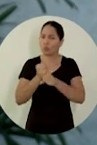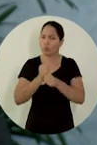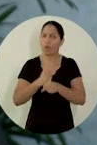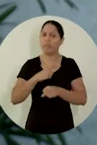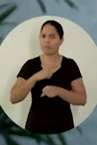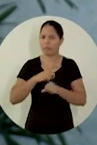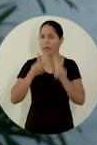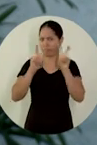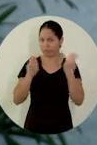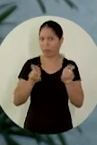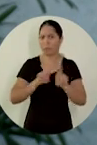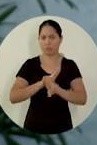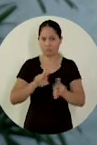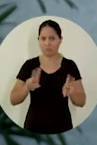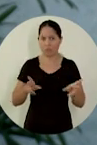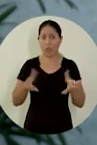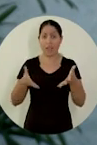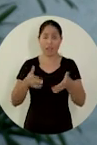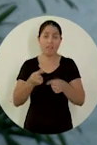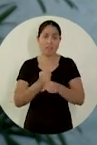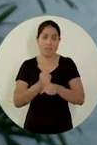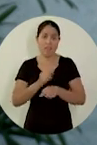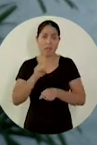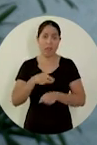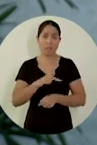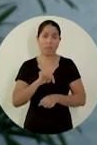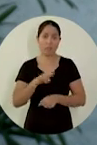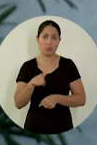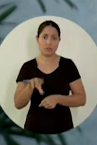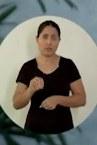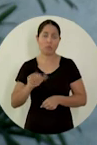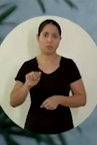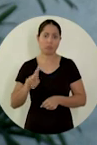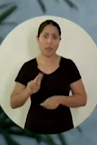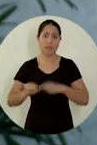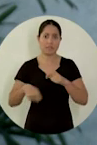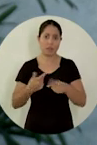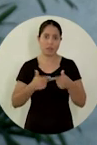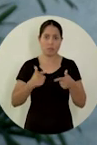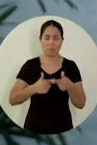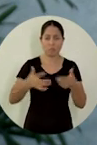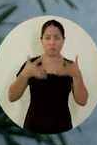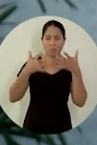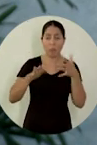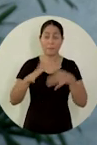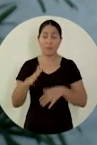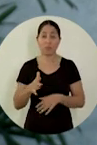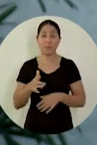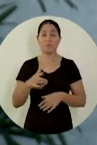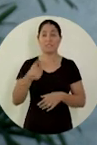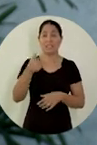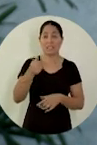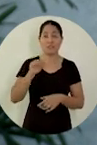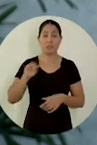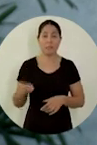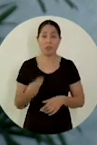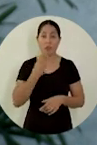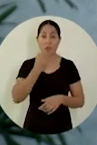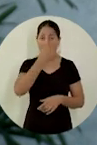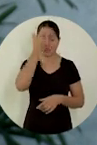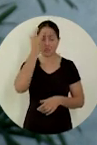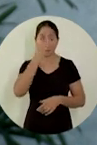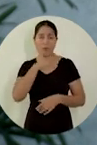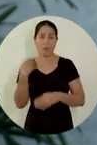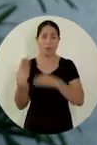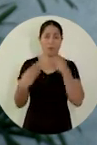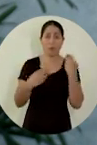1972. Todos os anos a campanha tem um tema diferente. O de 2019 é a poluição do ar. A ONU estima que 7 milhões